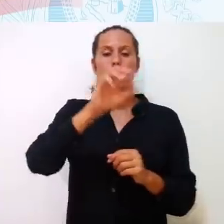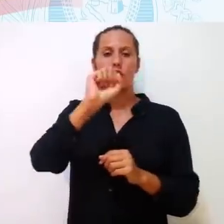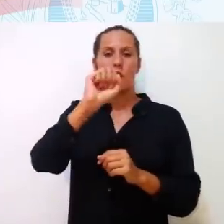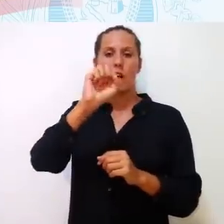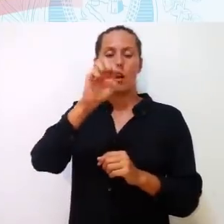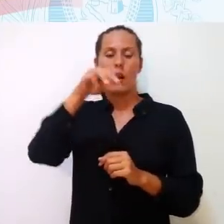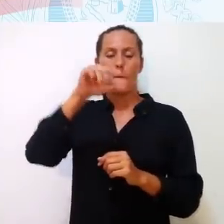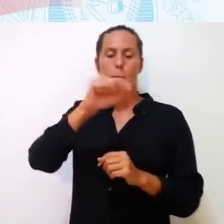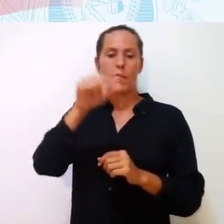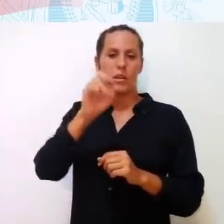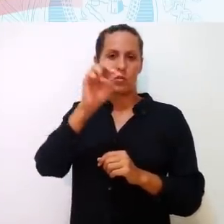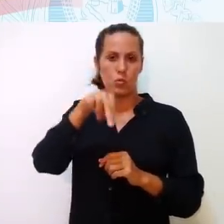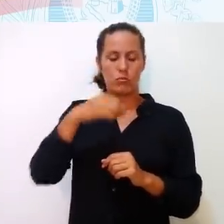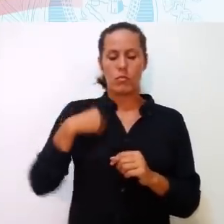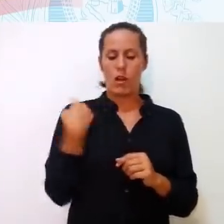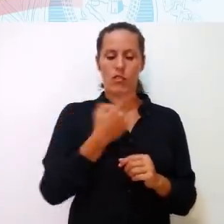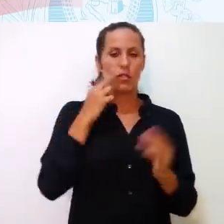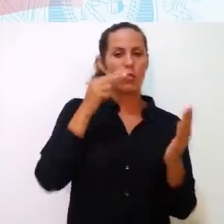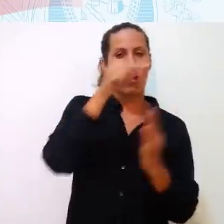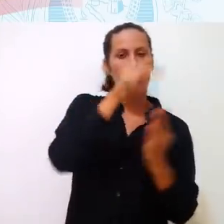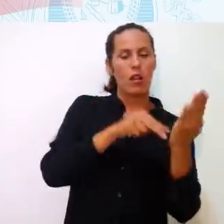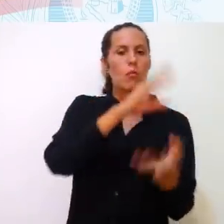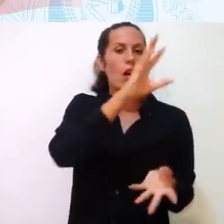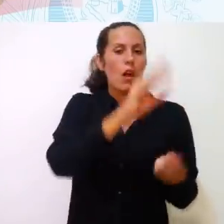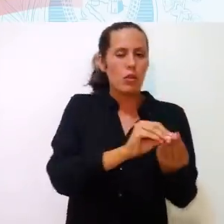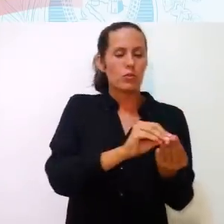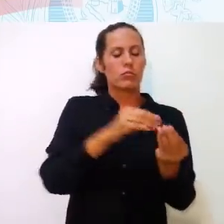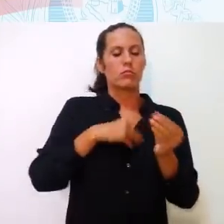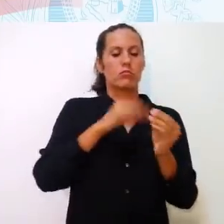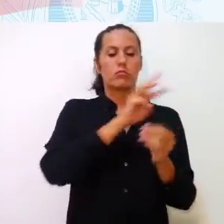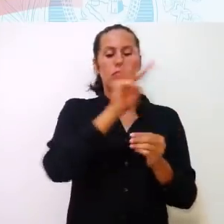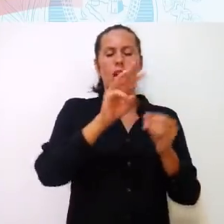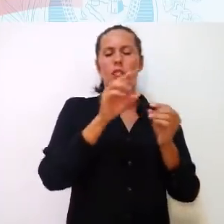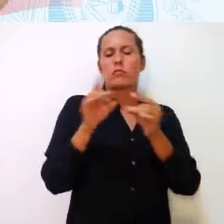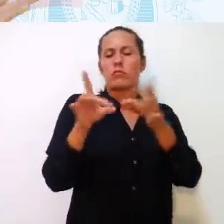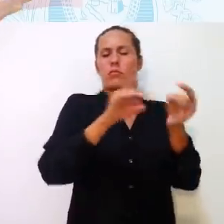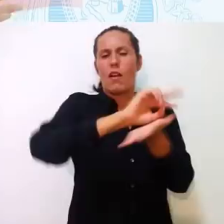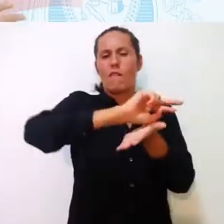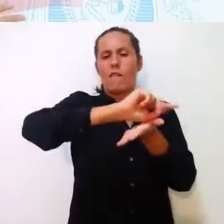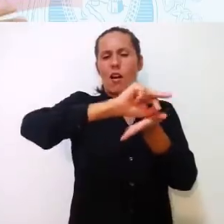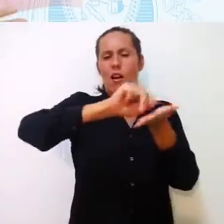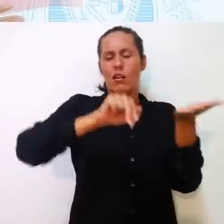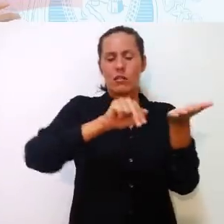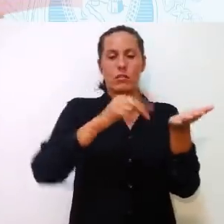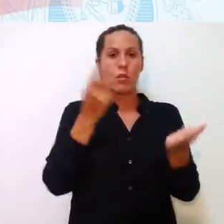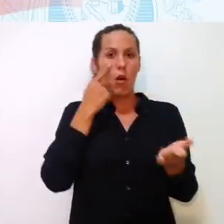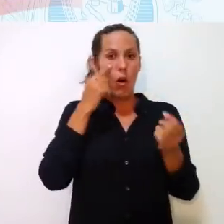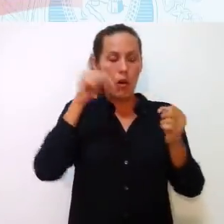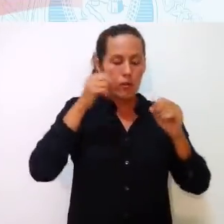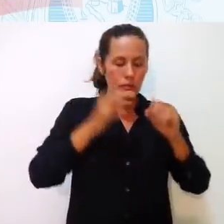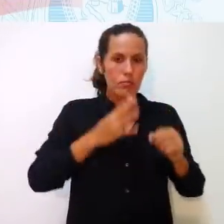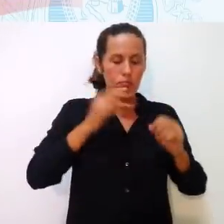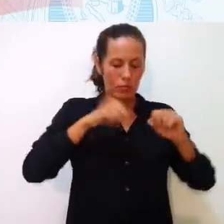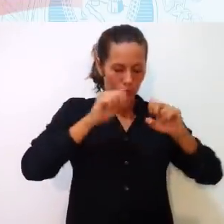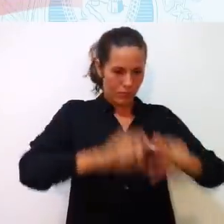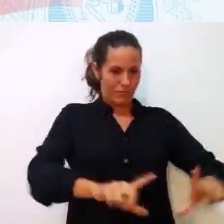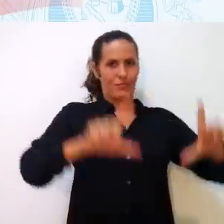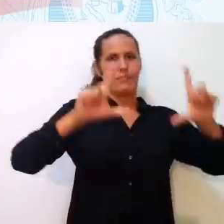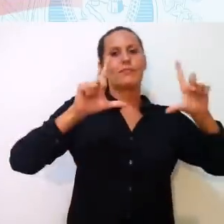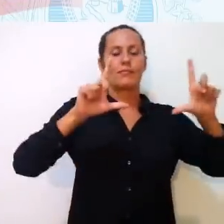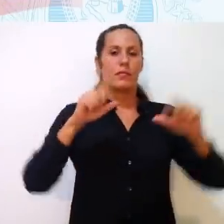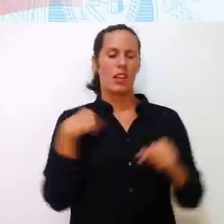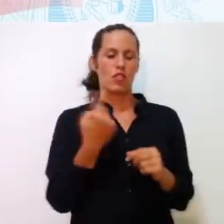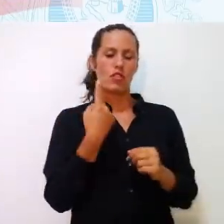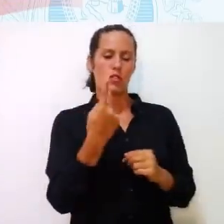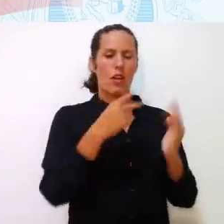uma lida no resumo do site Amazon, que é um site que vende diversos livros. Então, se liga aí que o resumo